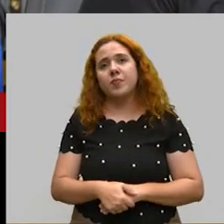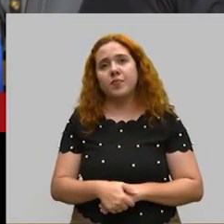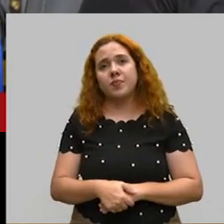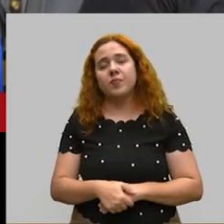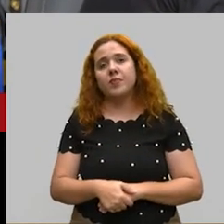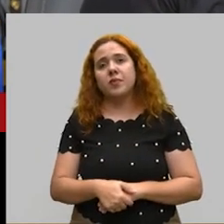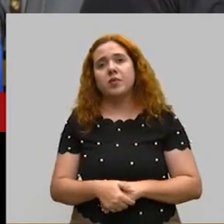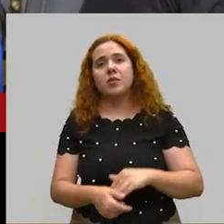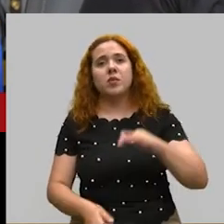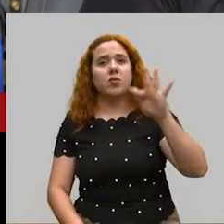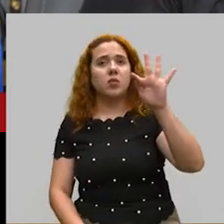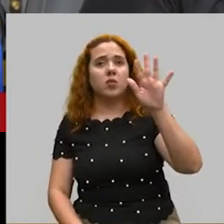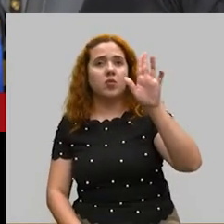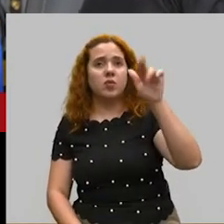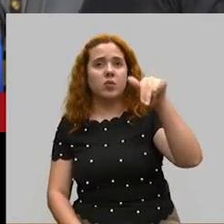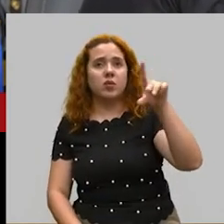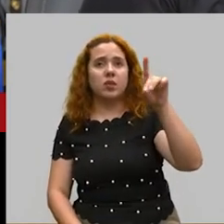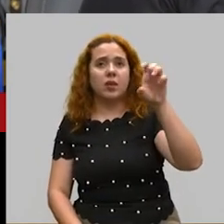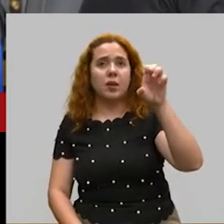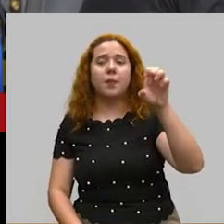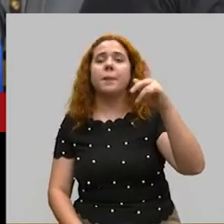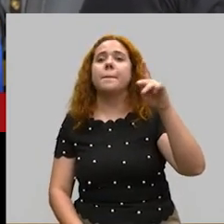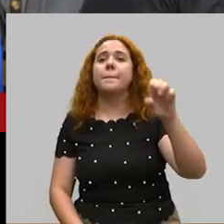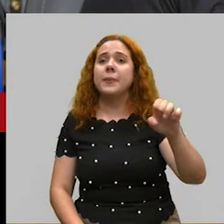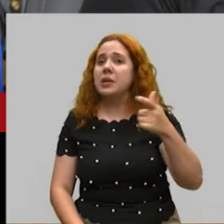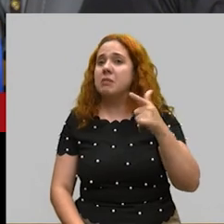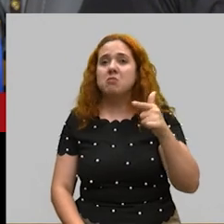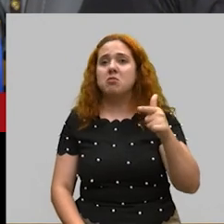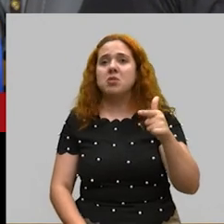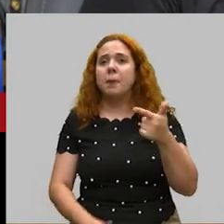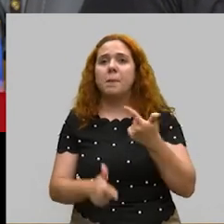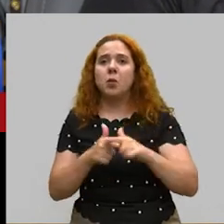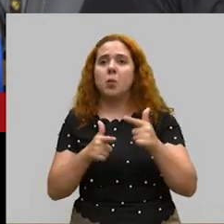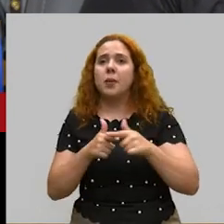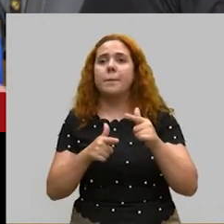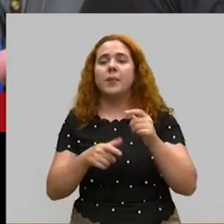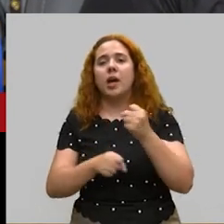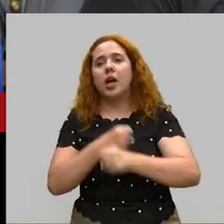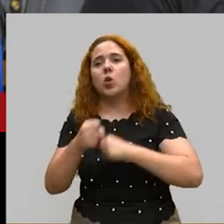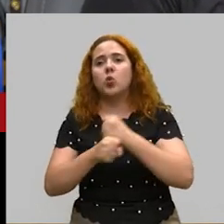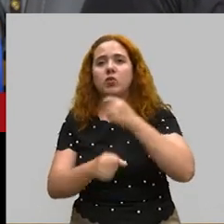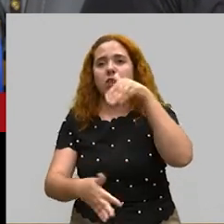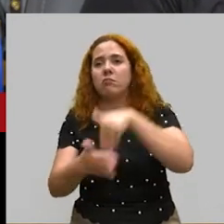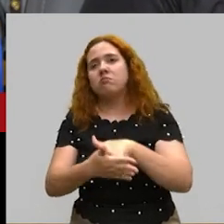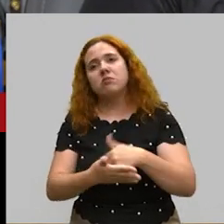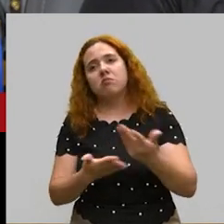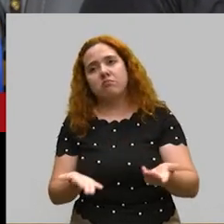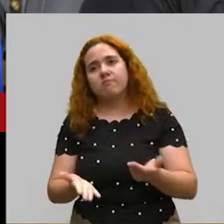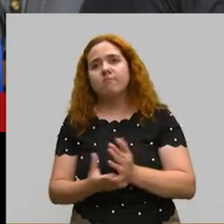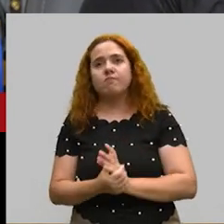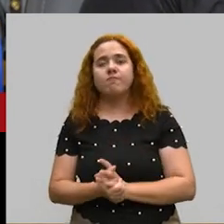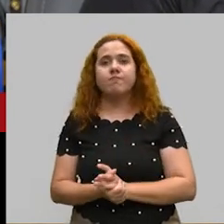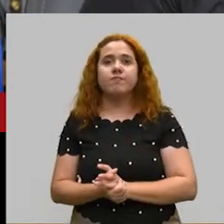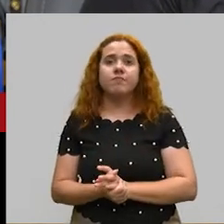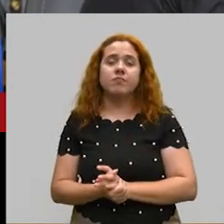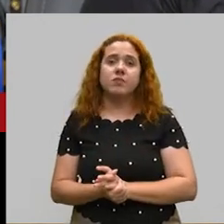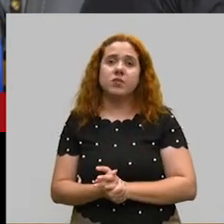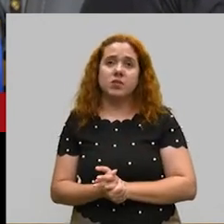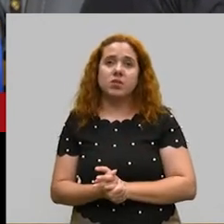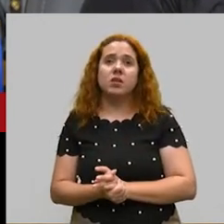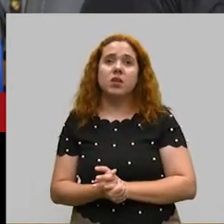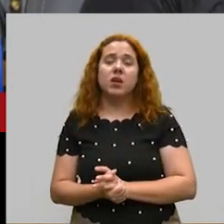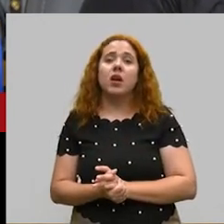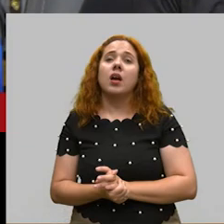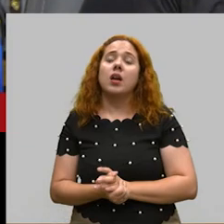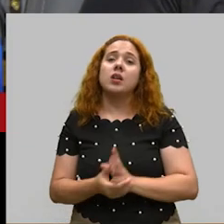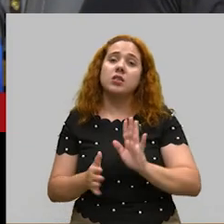fundeb que a gente não tem problema de repasse em ano eleitoral Então já dou aqui eh um retorno em relação